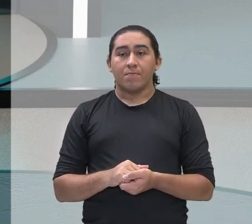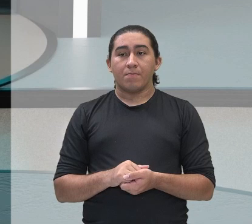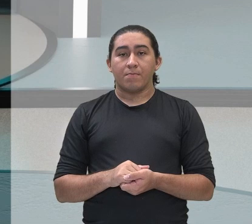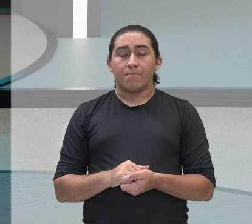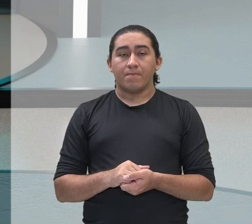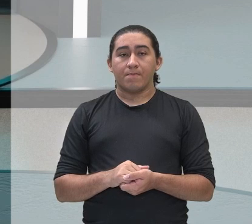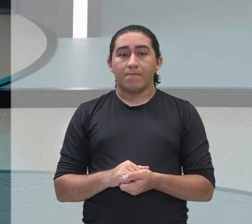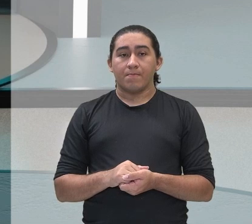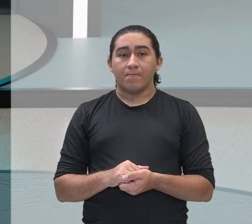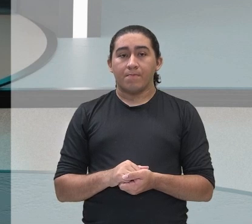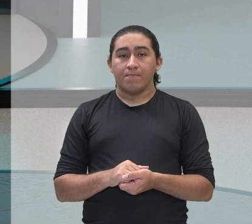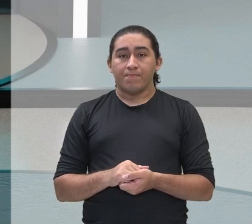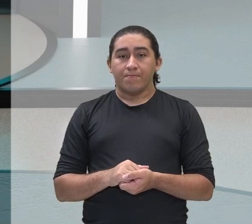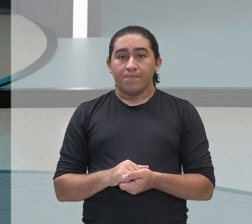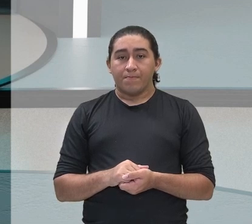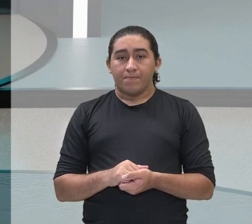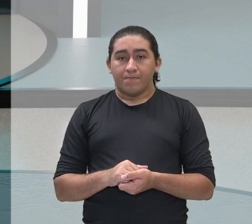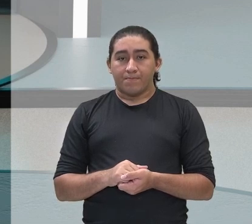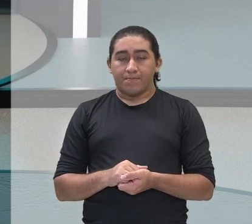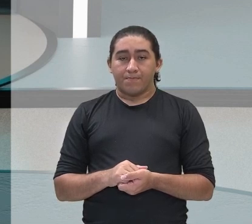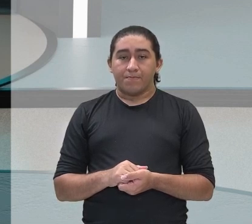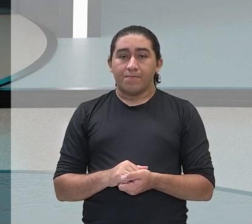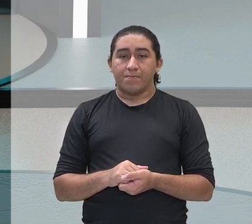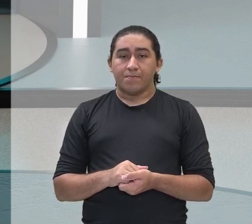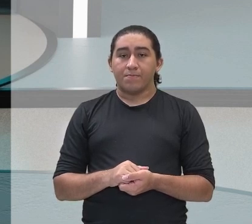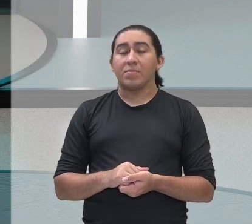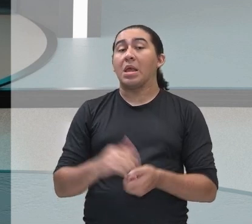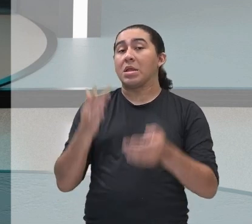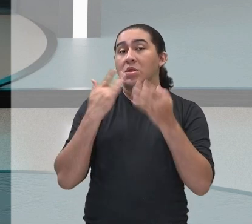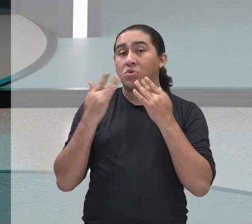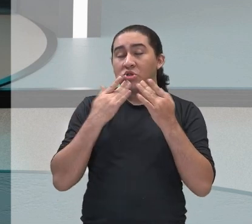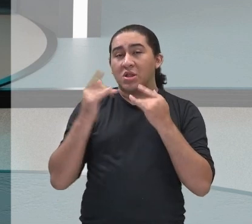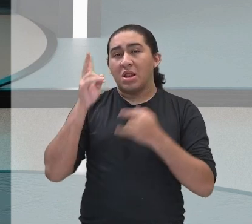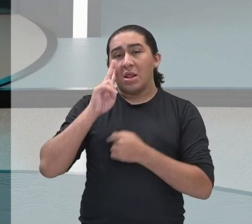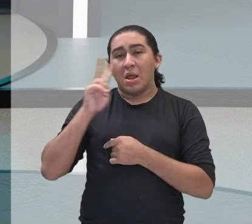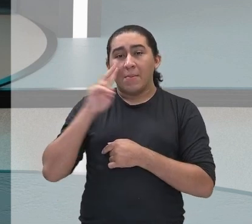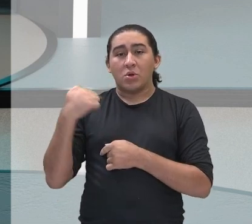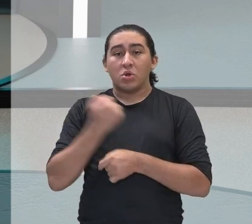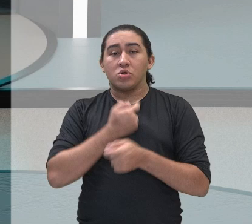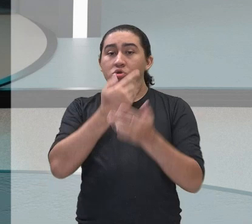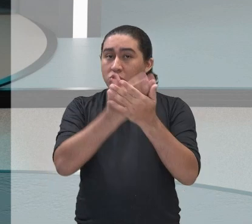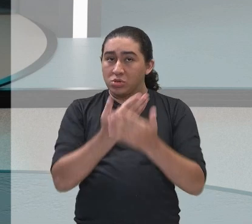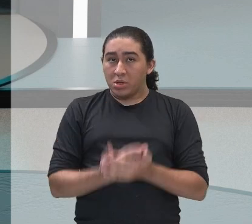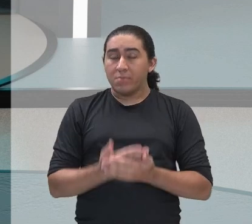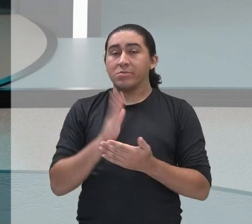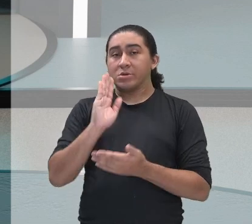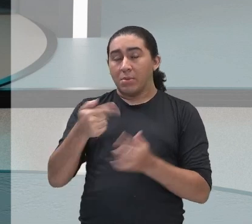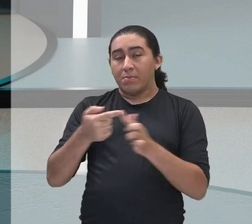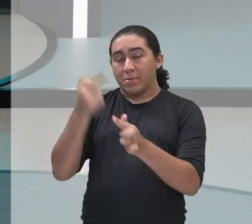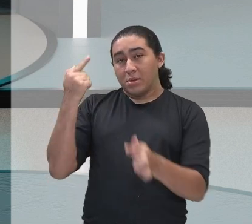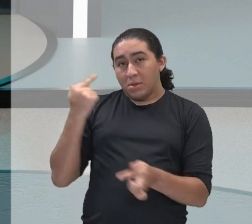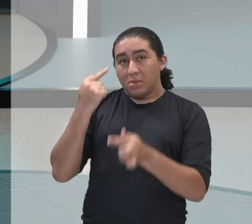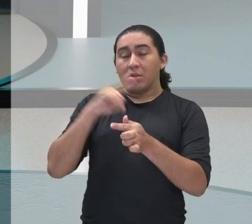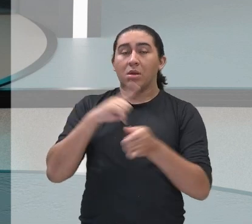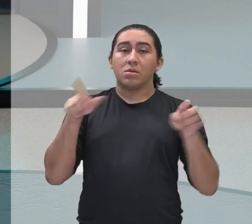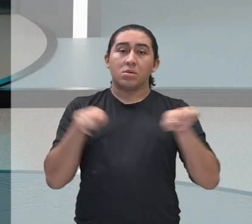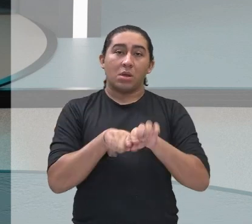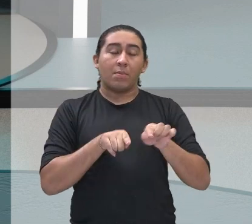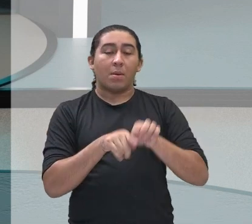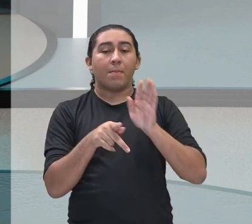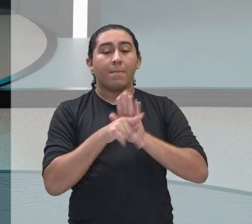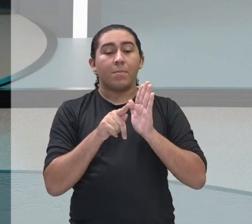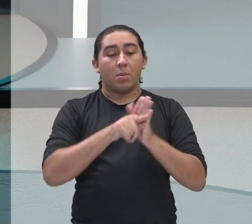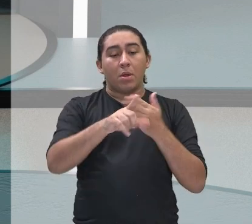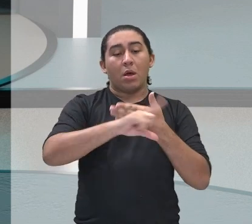dramaturgia, publicou autos. Lembra que nós já estudamos o que é autos? Inspirados nos autos do escritor português